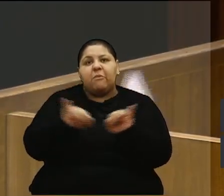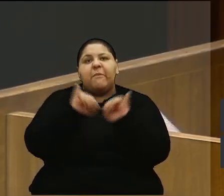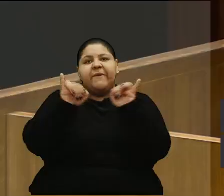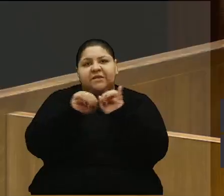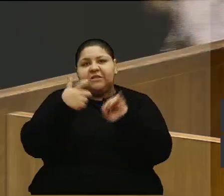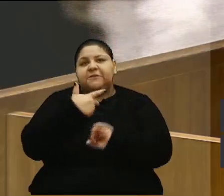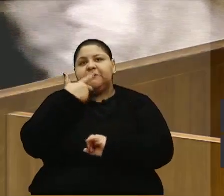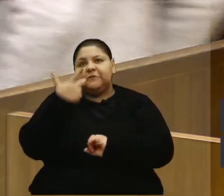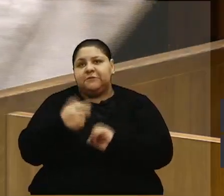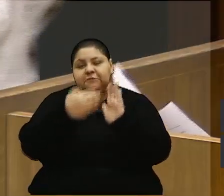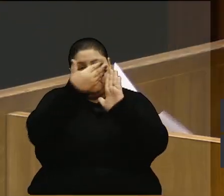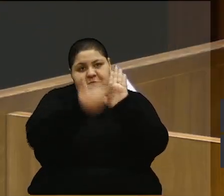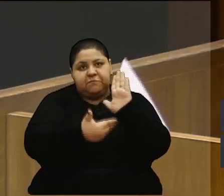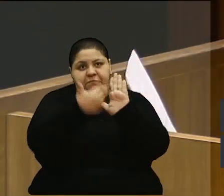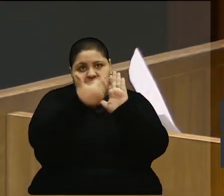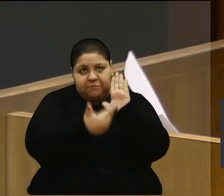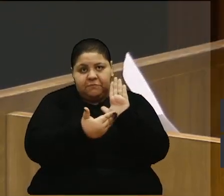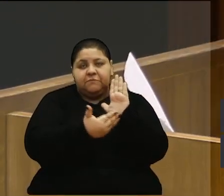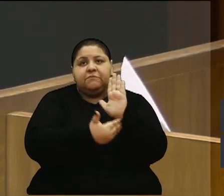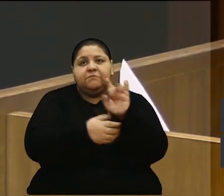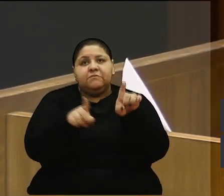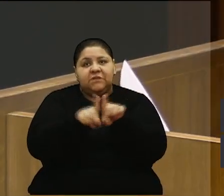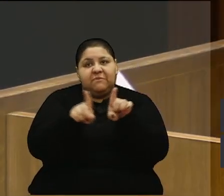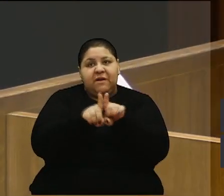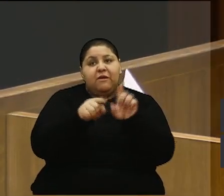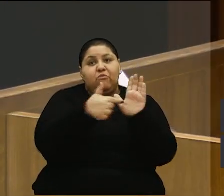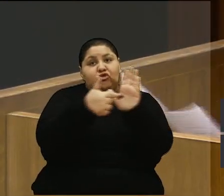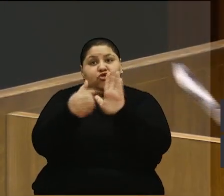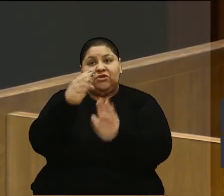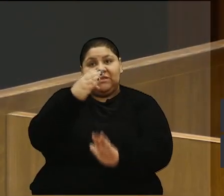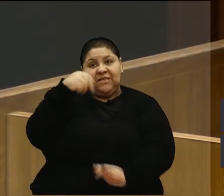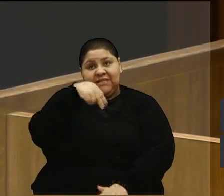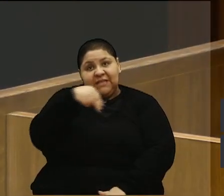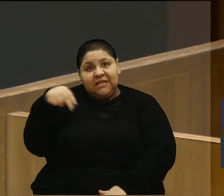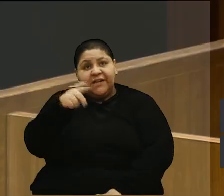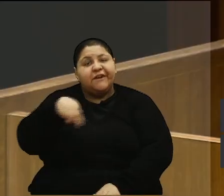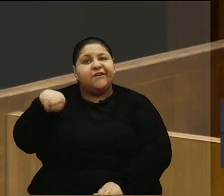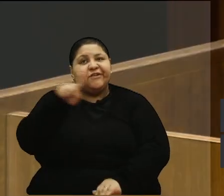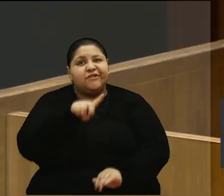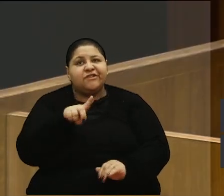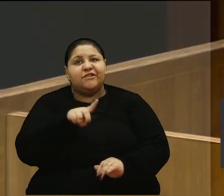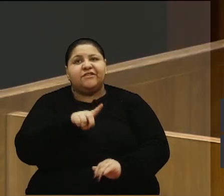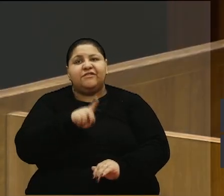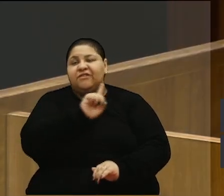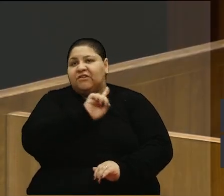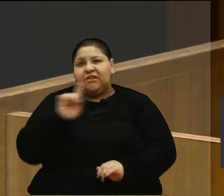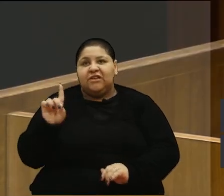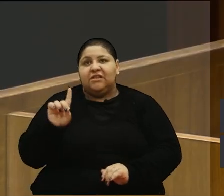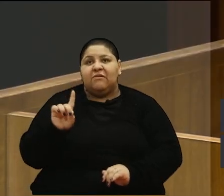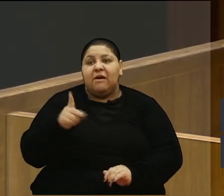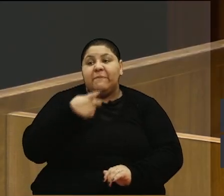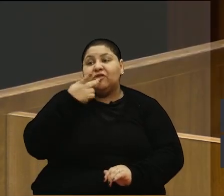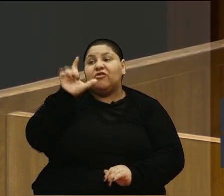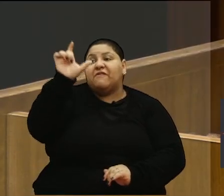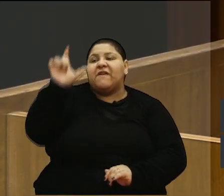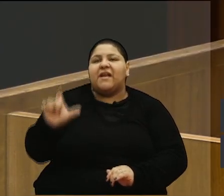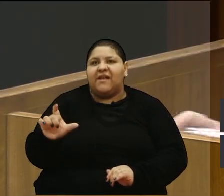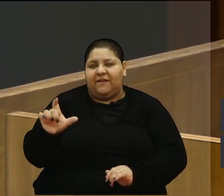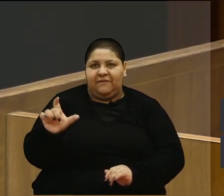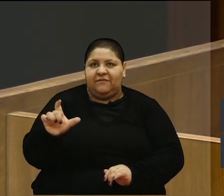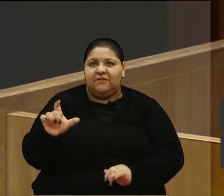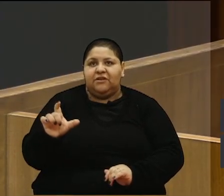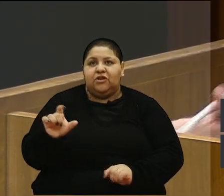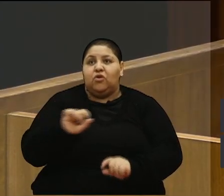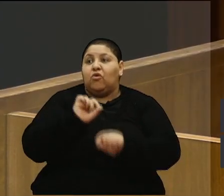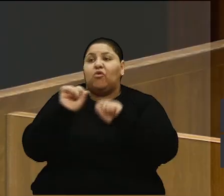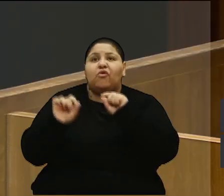aqui, né? Tá aqui, isso aqui tá saiu até na CNN, e a gente vai para aquele negócio que não é quem diz, vereador capitão, não é sobre